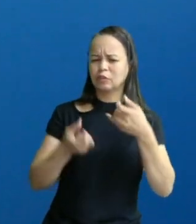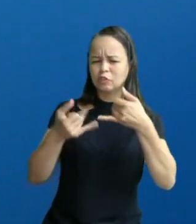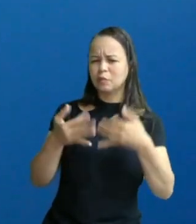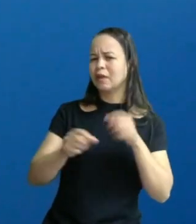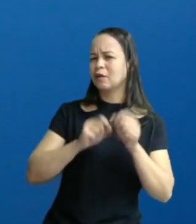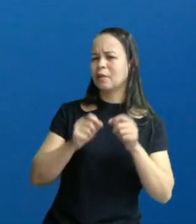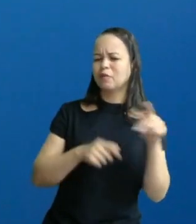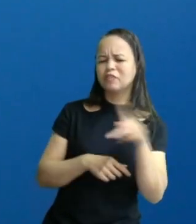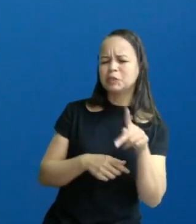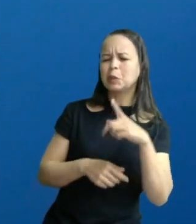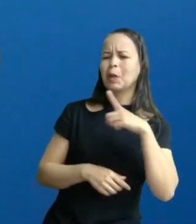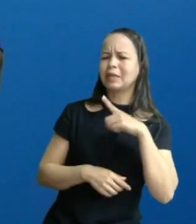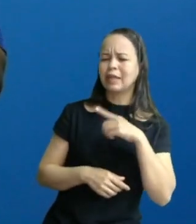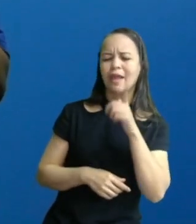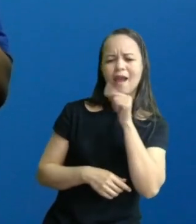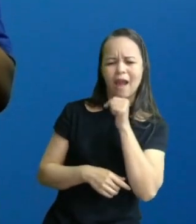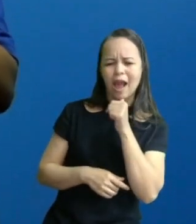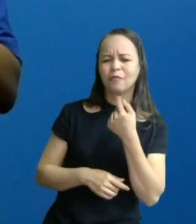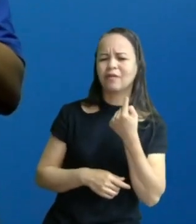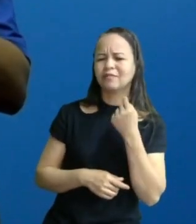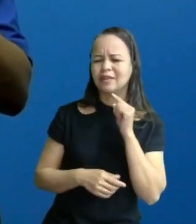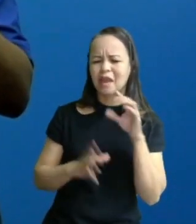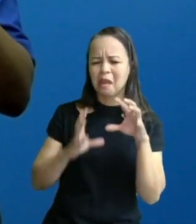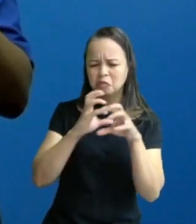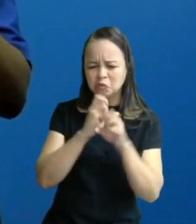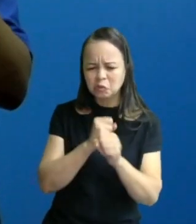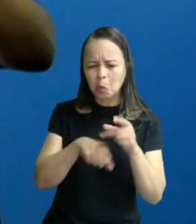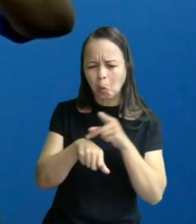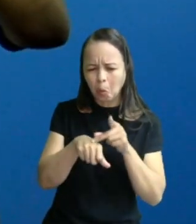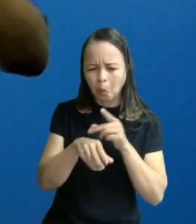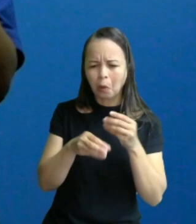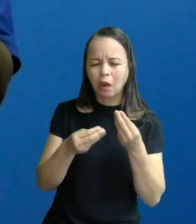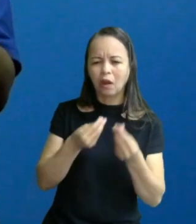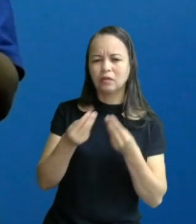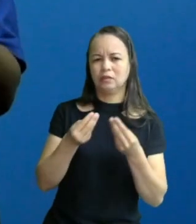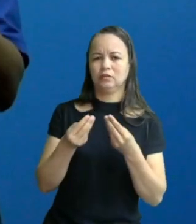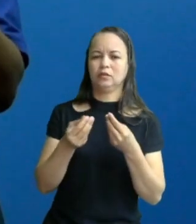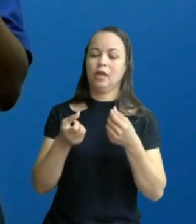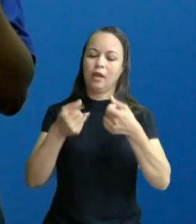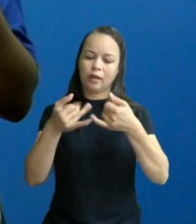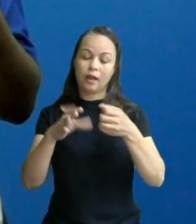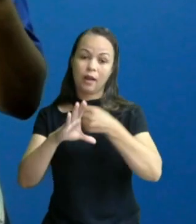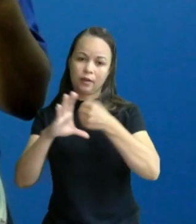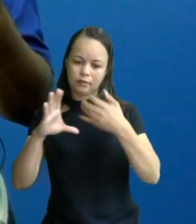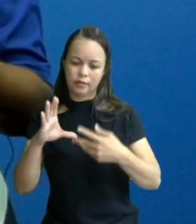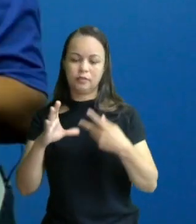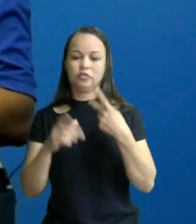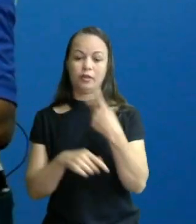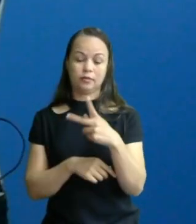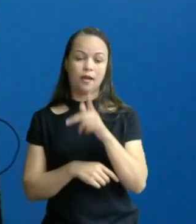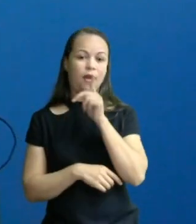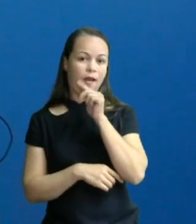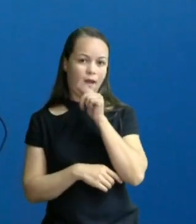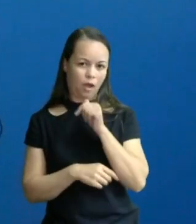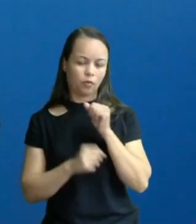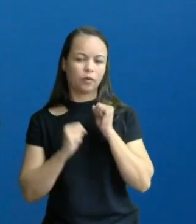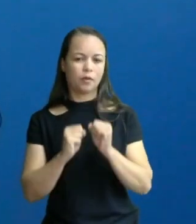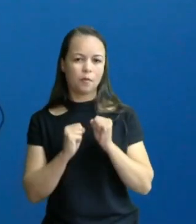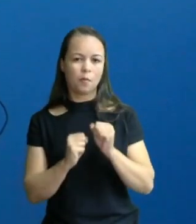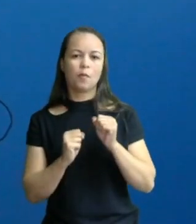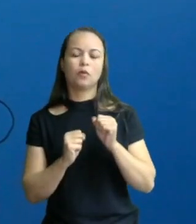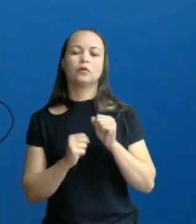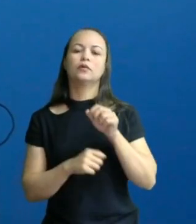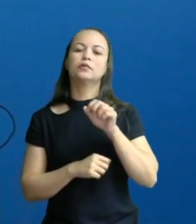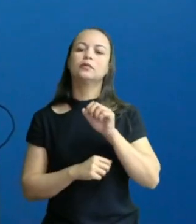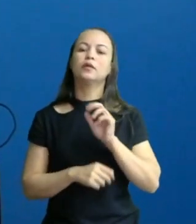né, que é meio esverdeada. Então, essa é a característica da água potável, que serve para a gente beber, para consumo. Aí, a